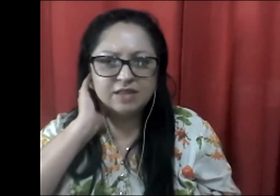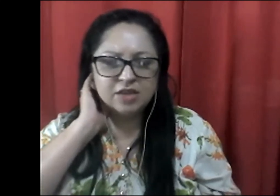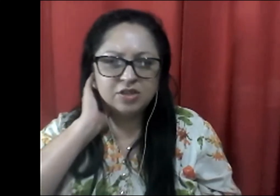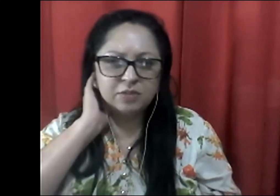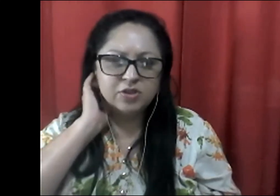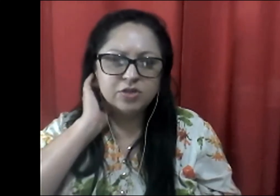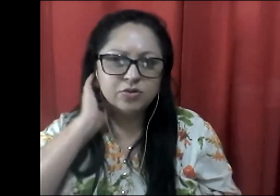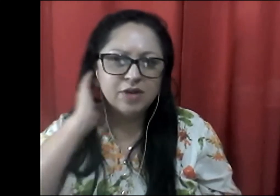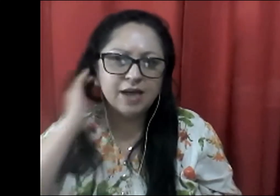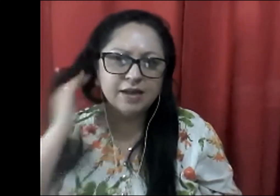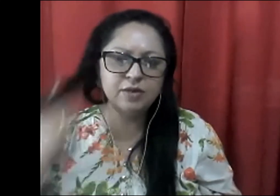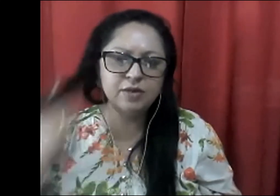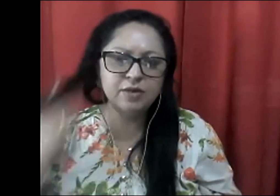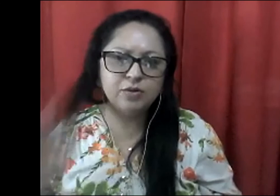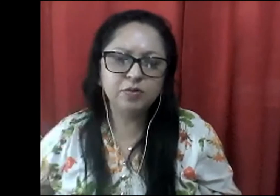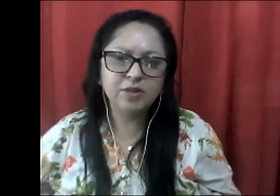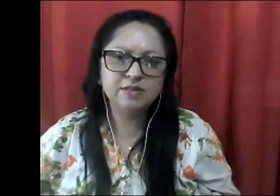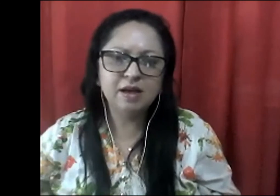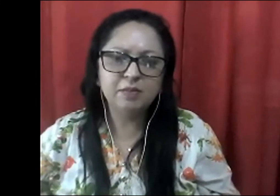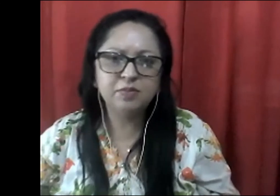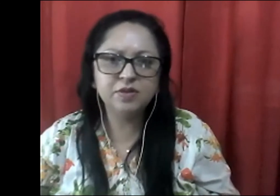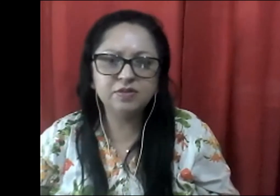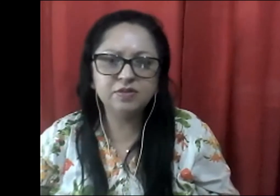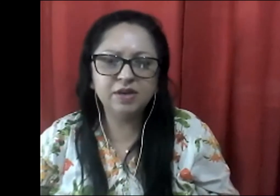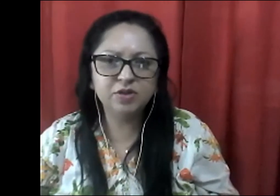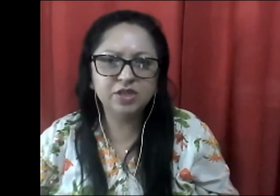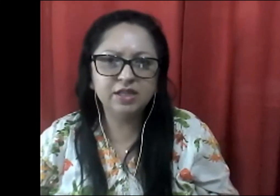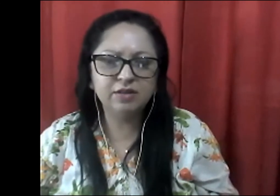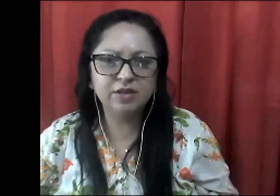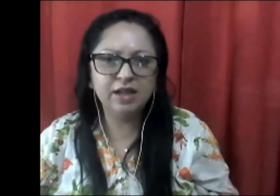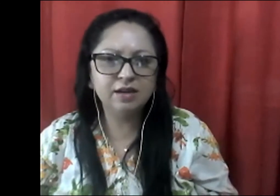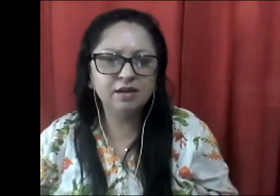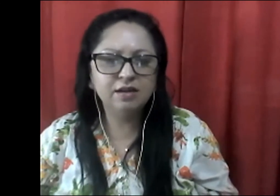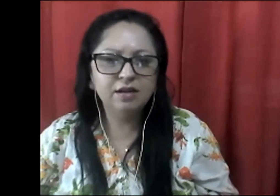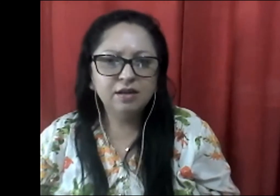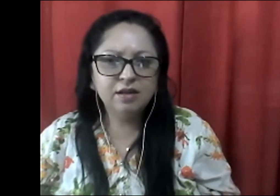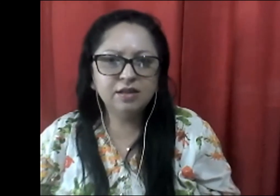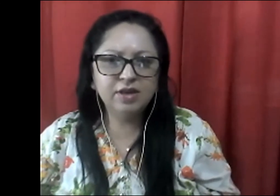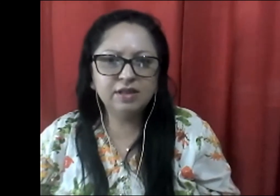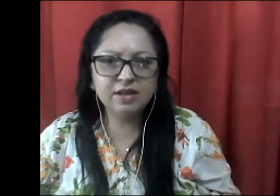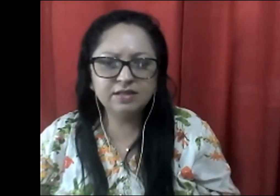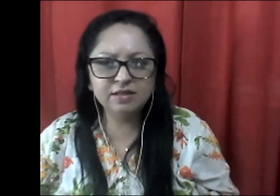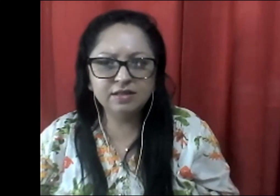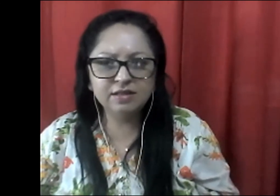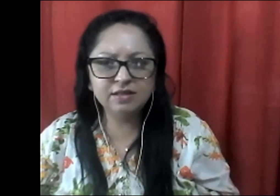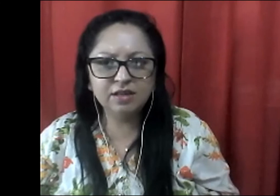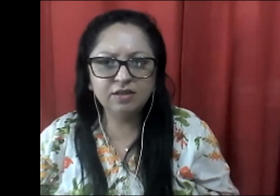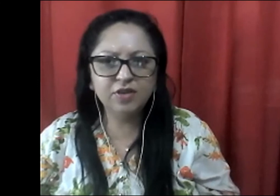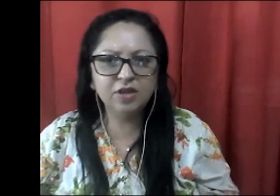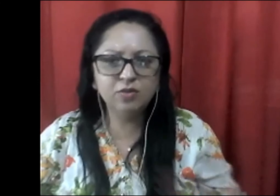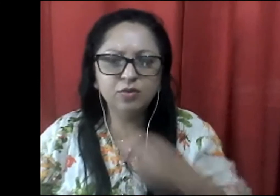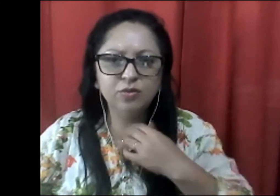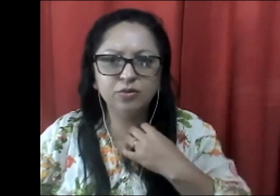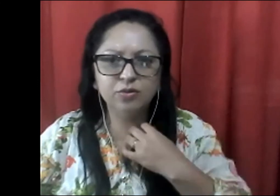assim, a gente posta tudo lá, né? No grupo do WhatsApp, depois vai postar no Telegram. Então é interessante que fique